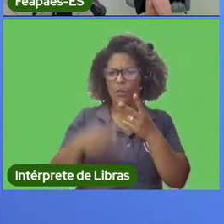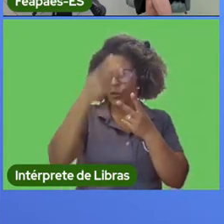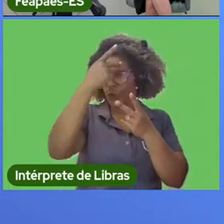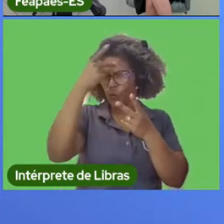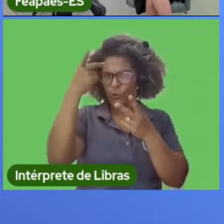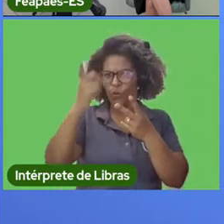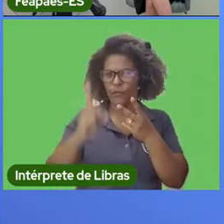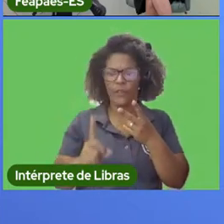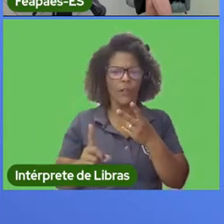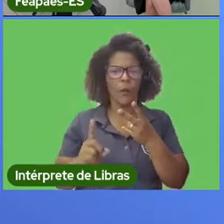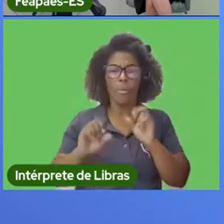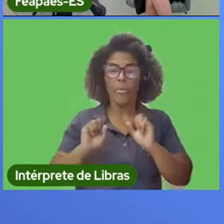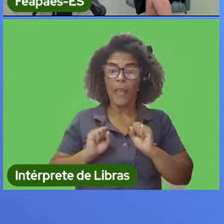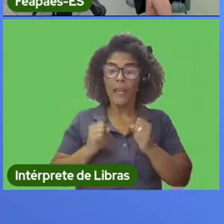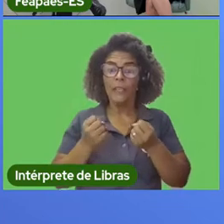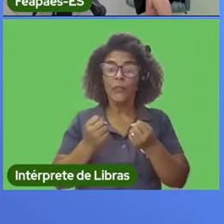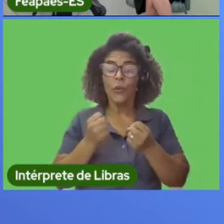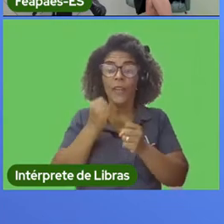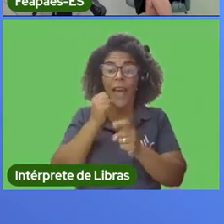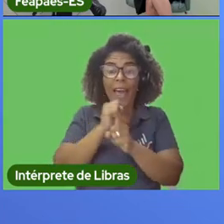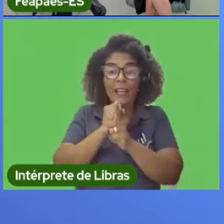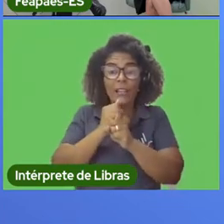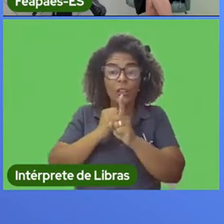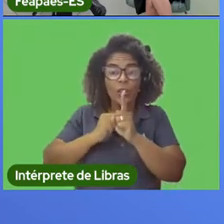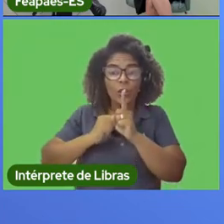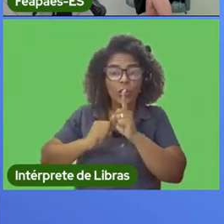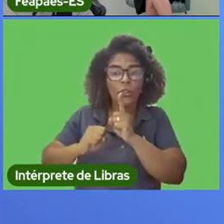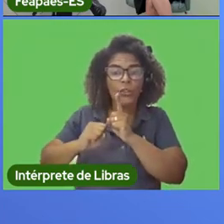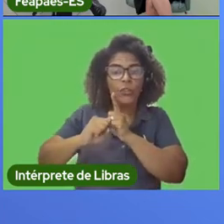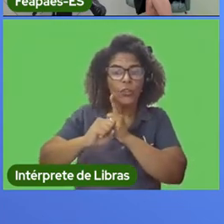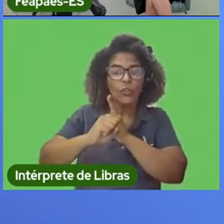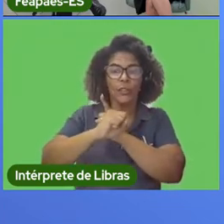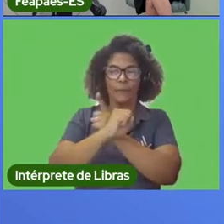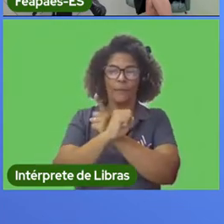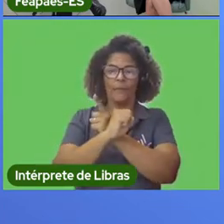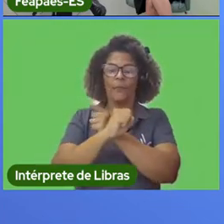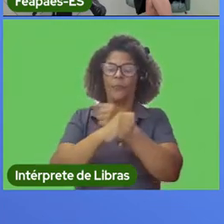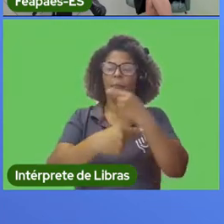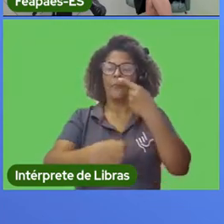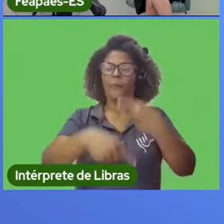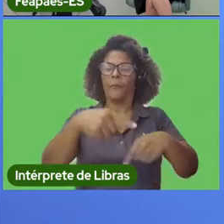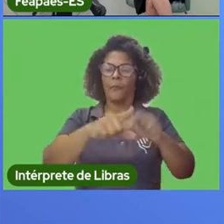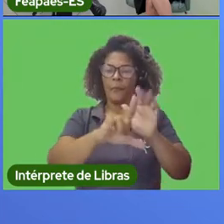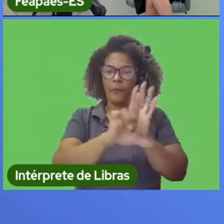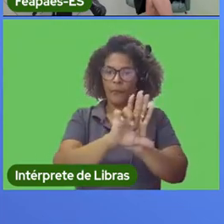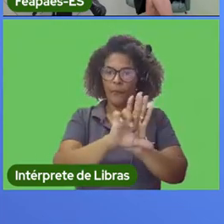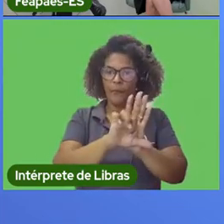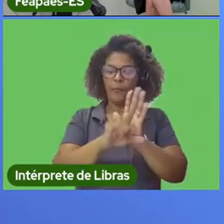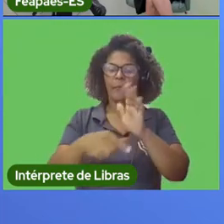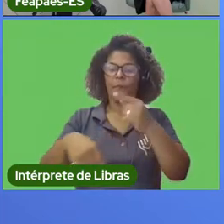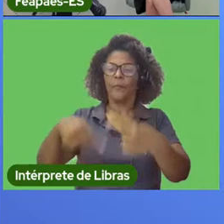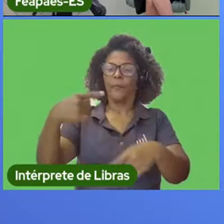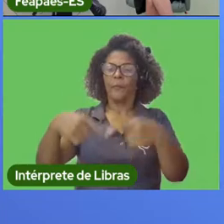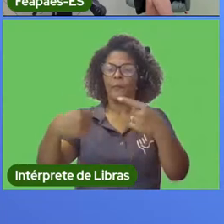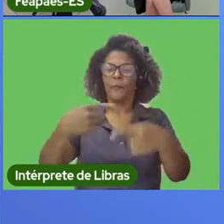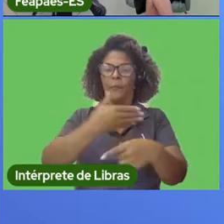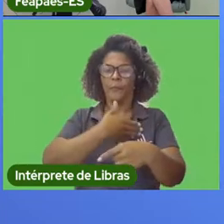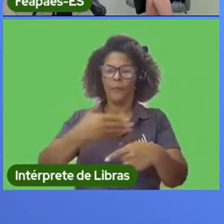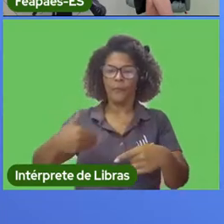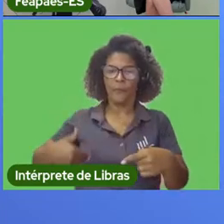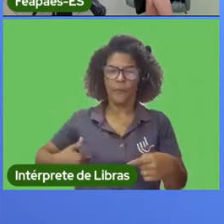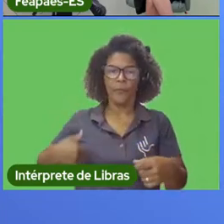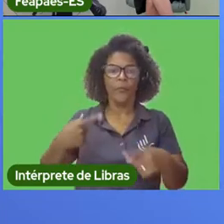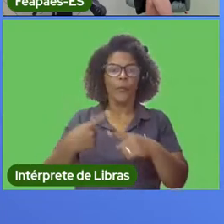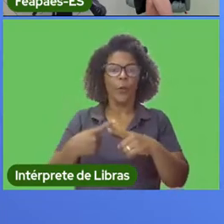digo esforço, é esforço de toda a sociedade mesmo, por meio de legislações, por meio de políticas públicas, porque às vezes eu falo em esforço como